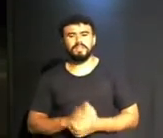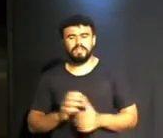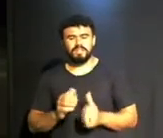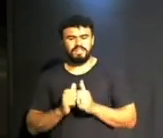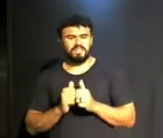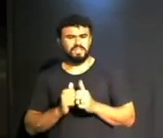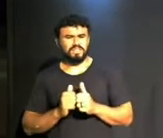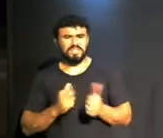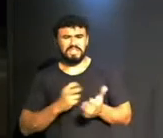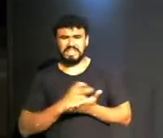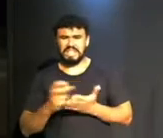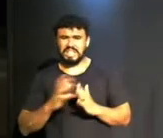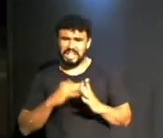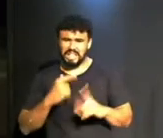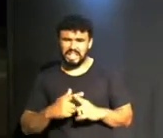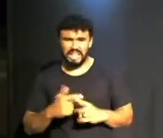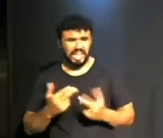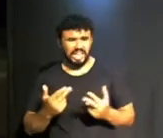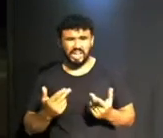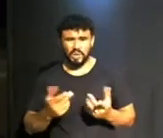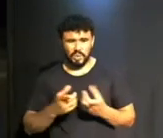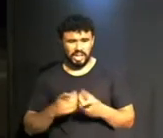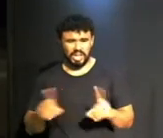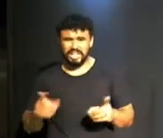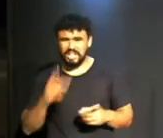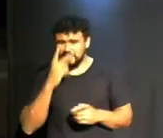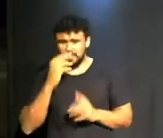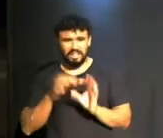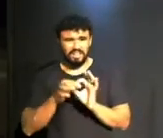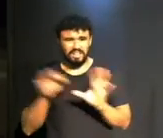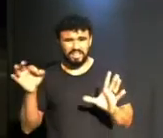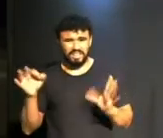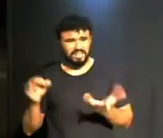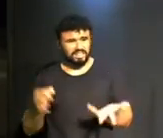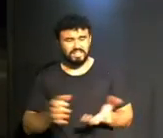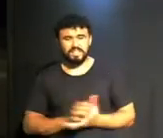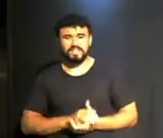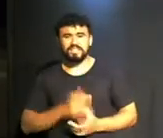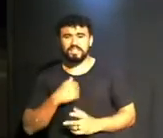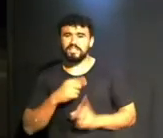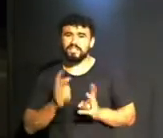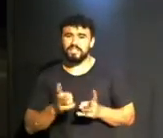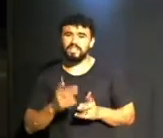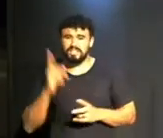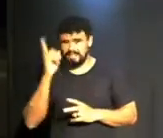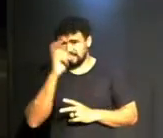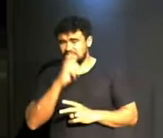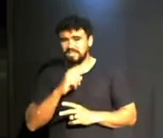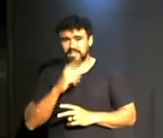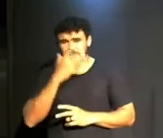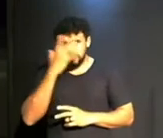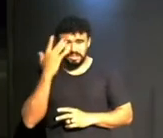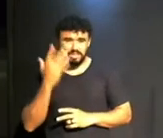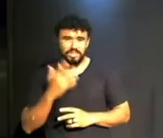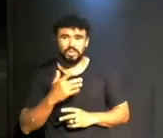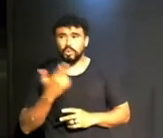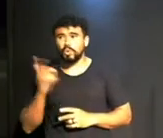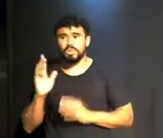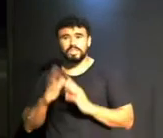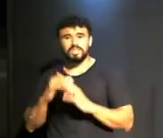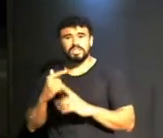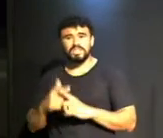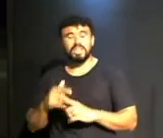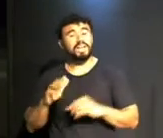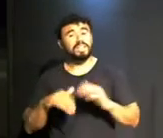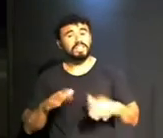da igreja é um divórcio é uma coisa é uma quebra de aliança e eu sempre tenho muita dificuldade com pessoas que vêm de outras igrejas